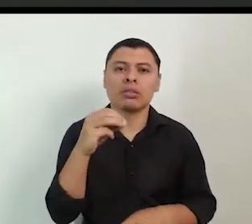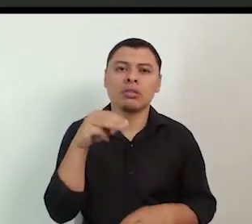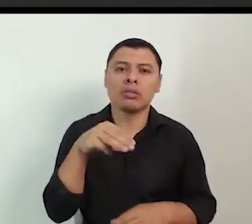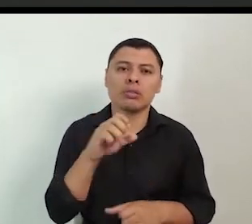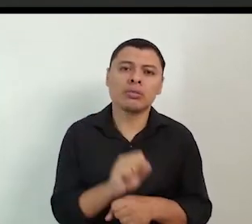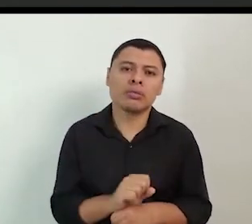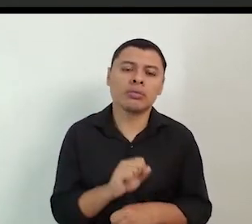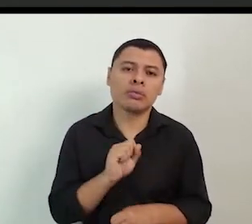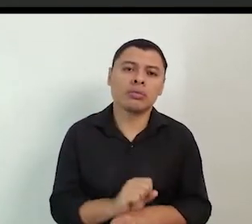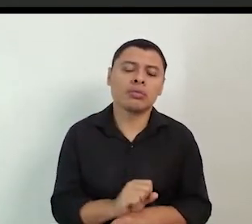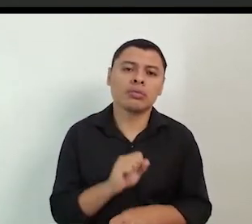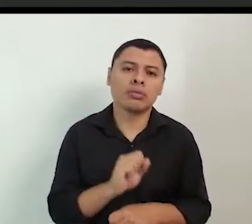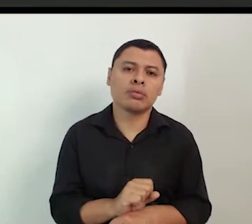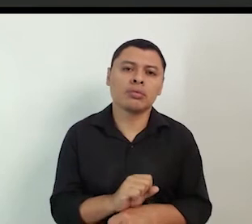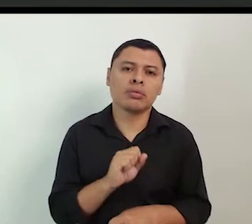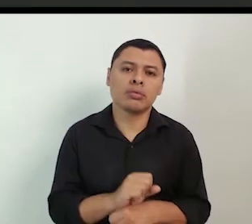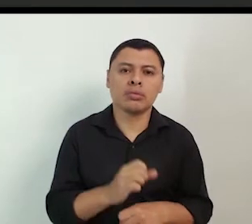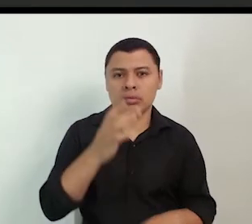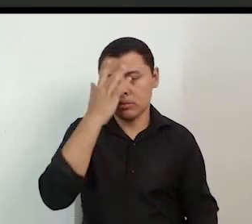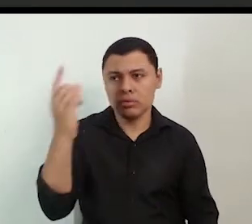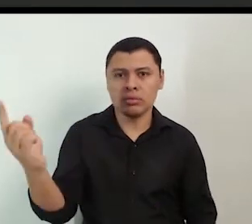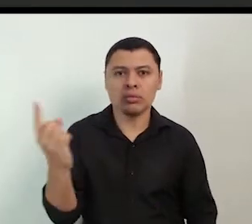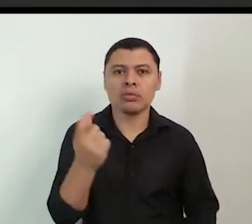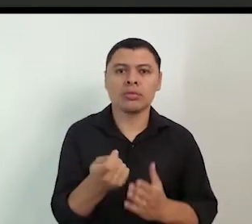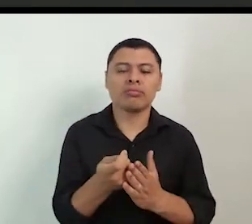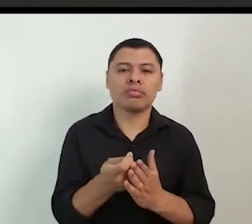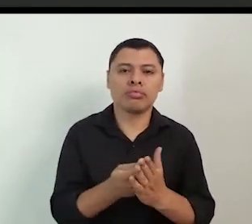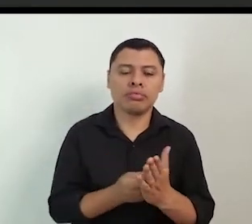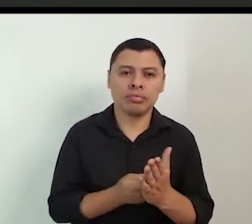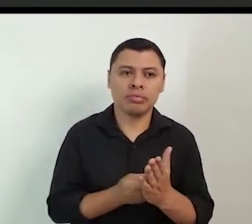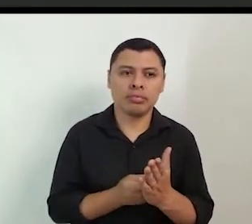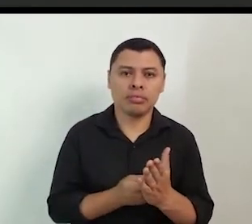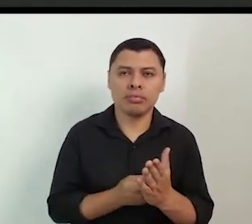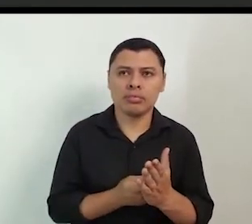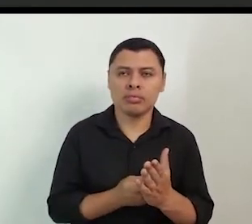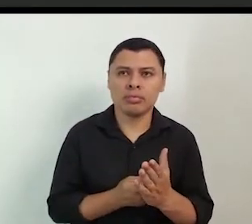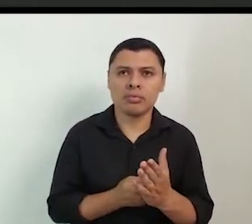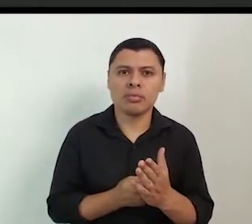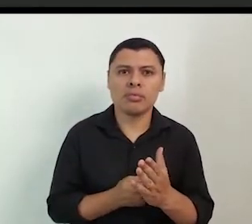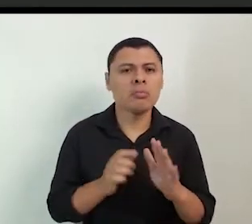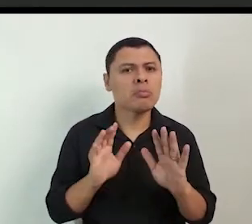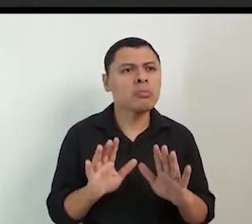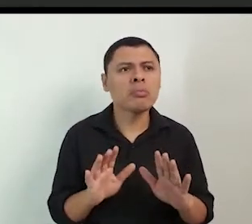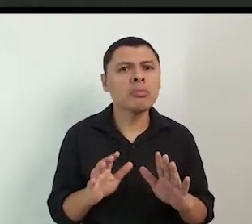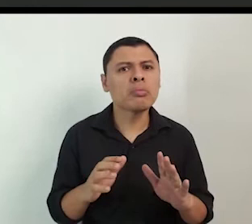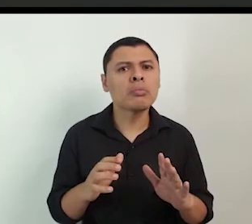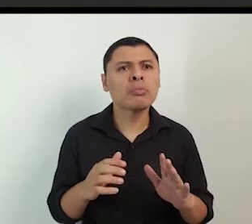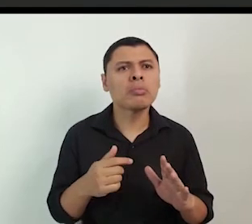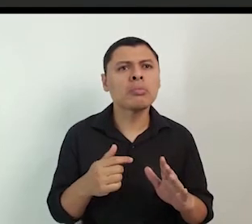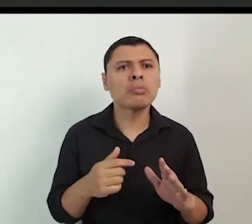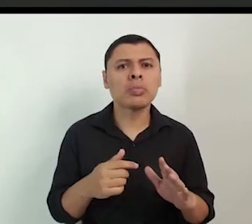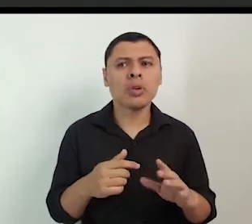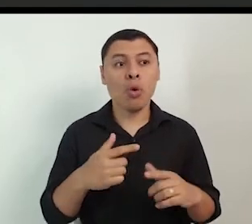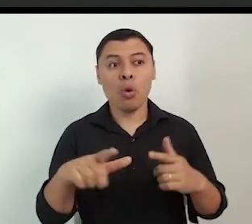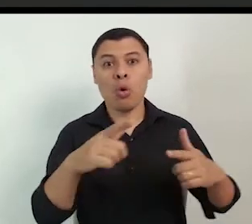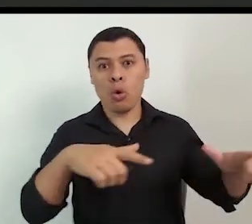esperando, e aí veio alguém e preencheu. E assim, só que eu nem cheguei, os outros